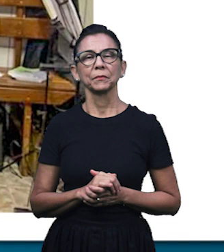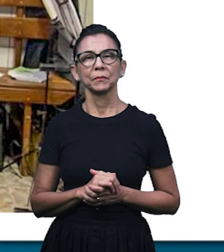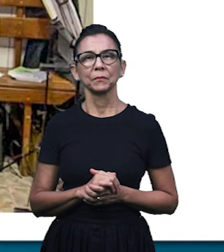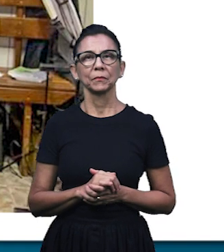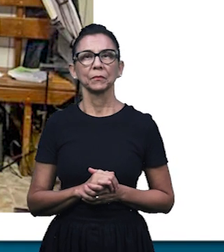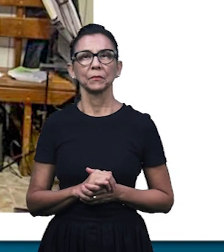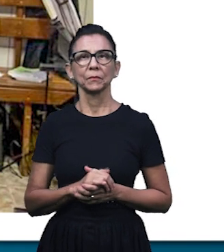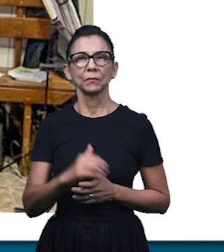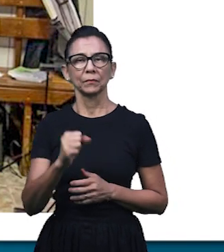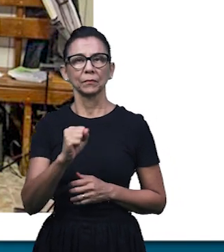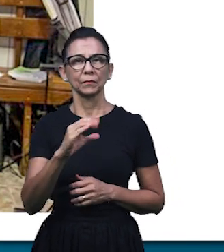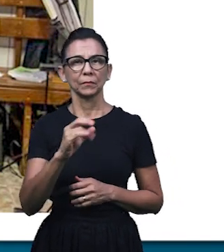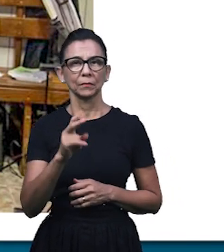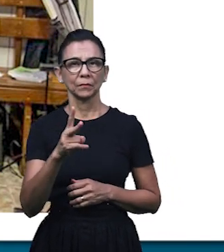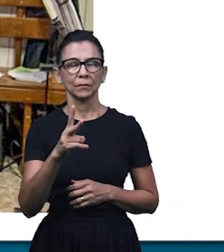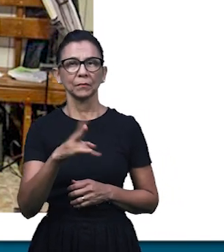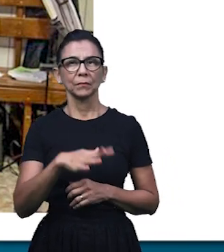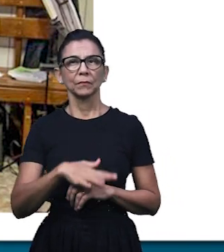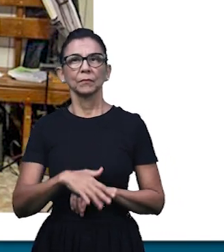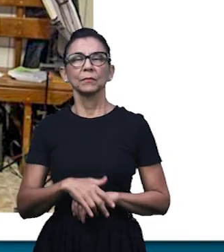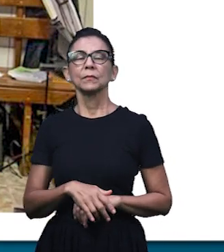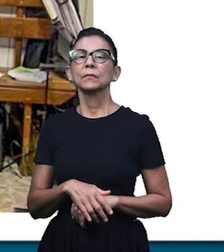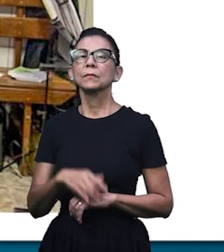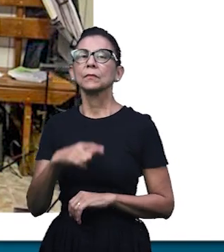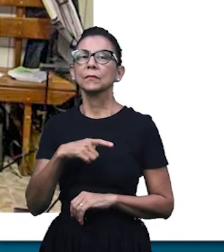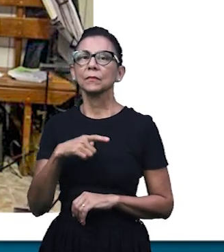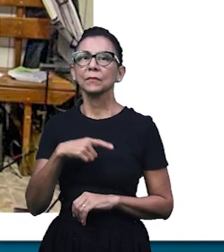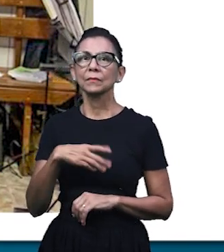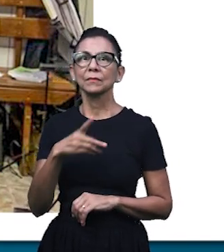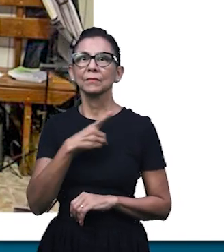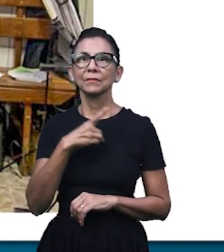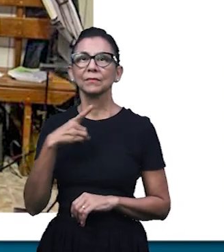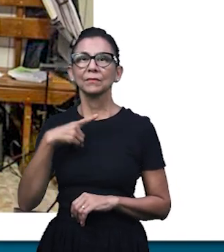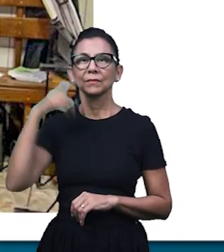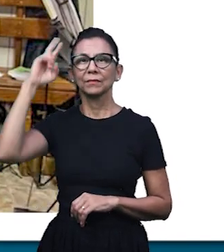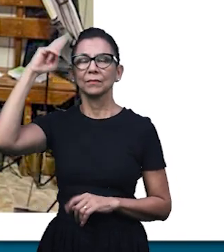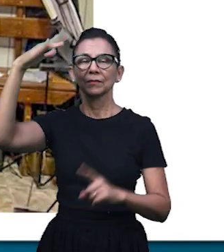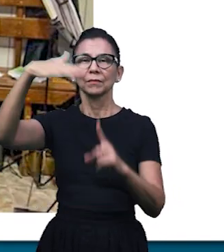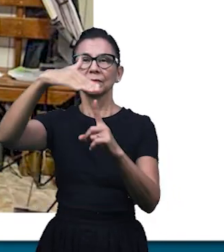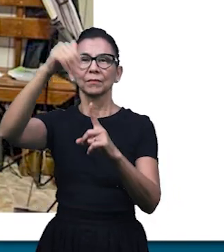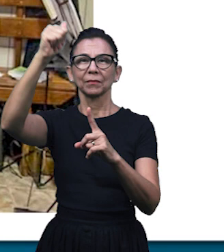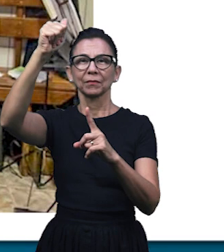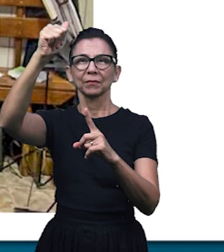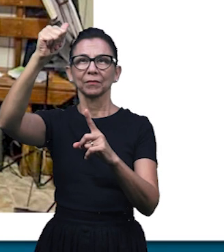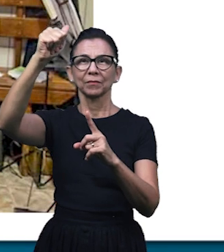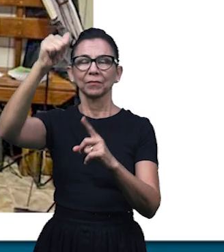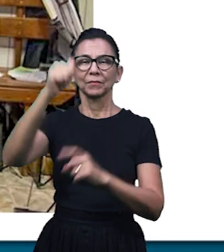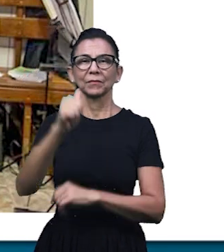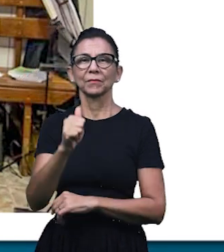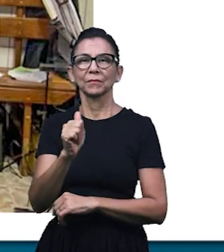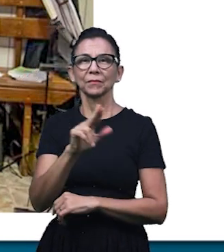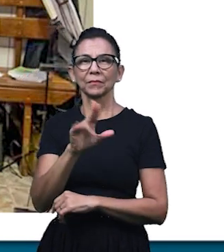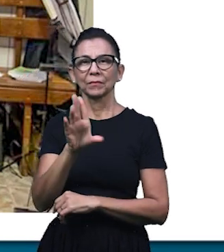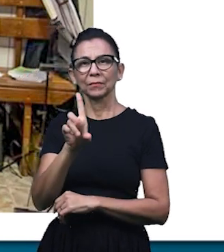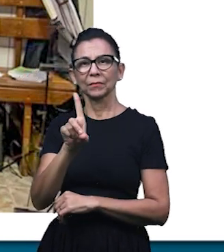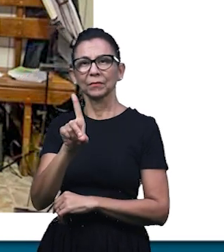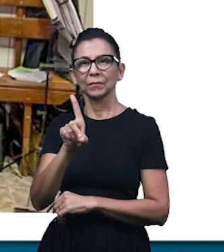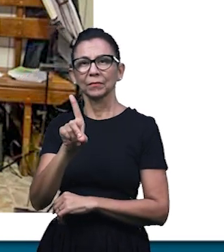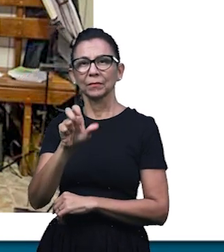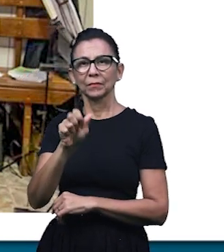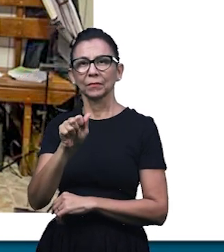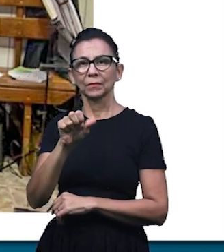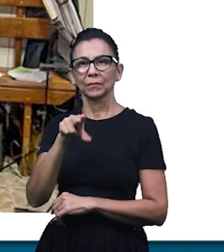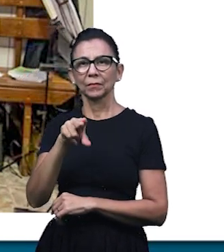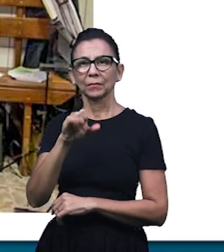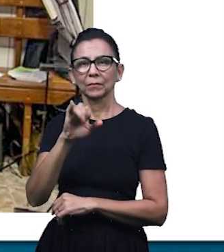José, ocorreu o levantamento de mais um diácono, o irmão Daniel Carlos de